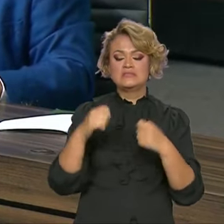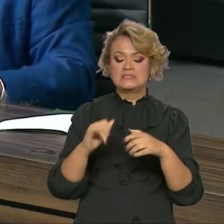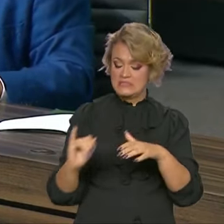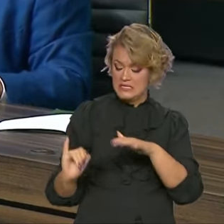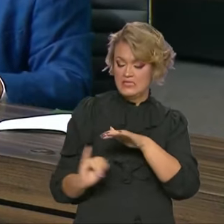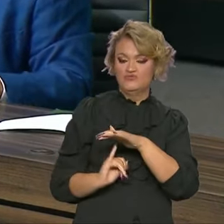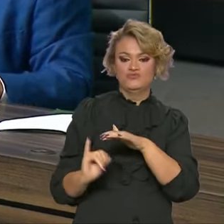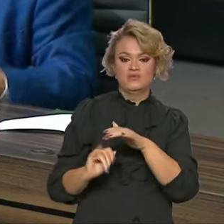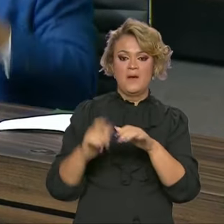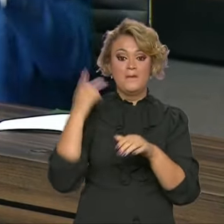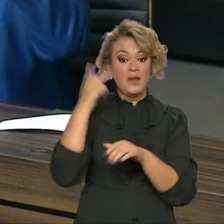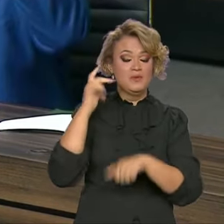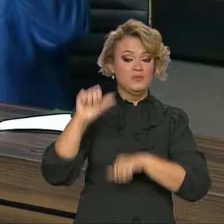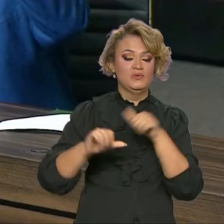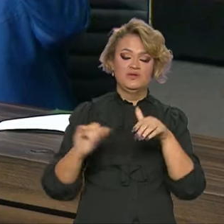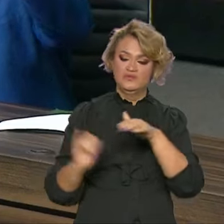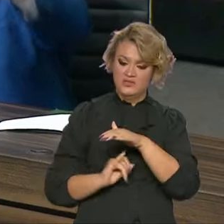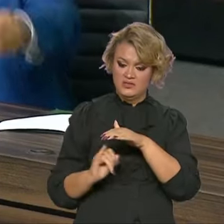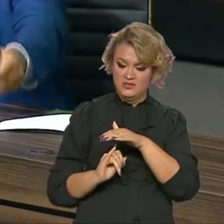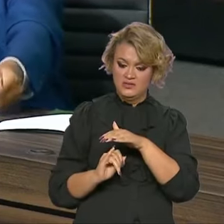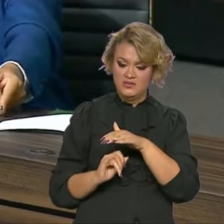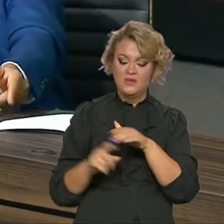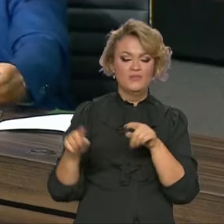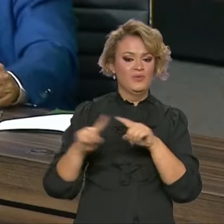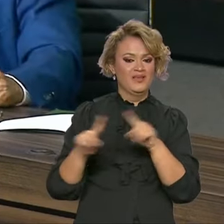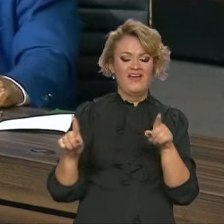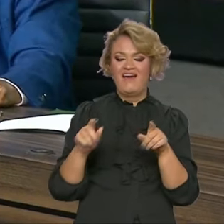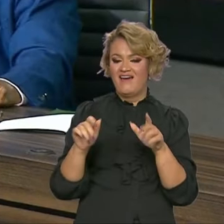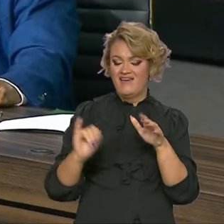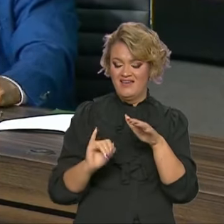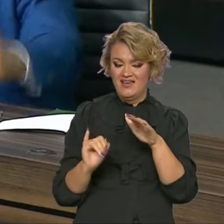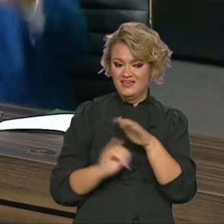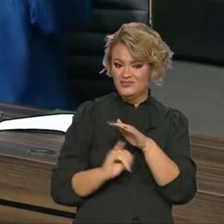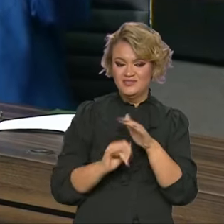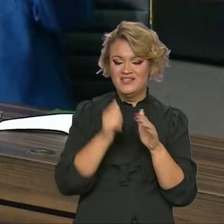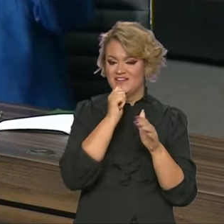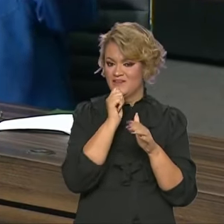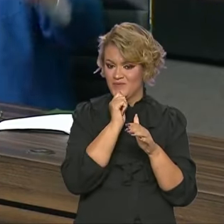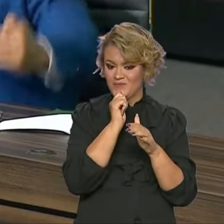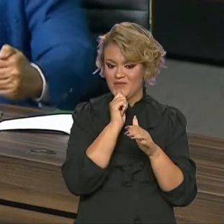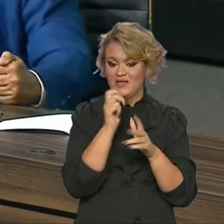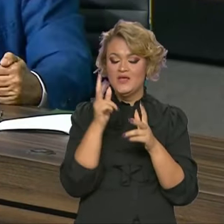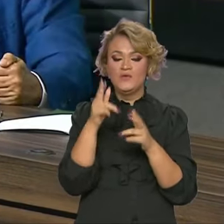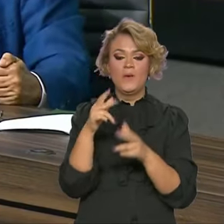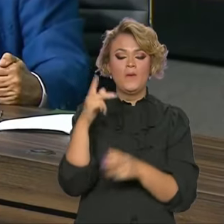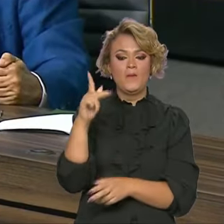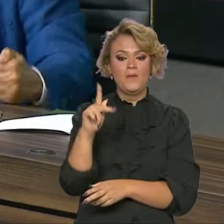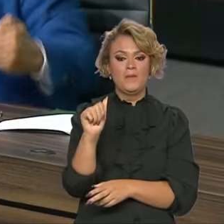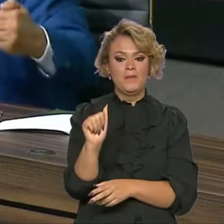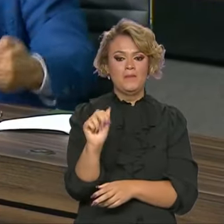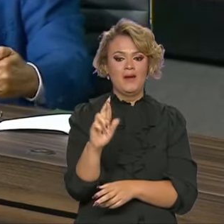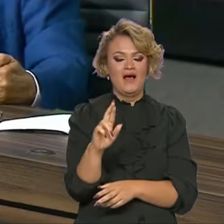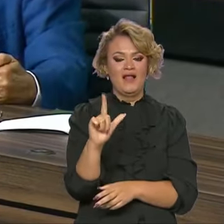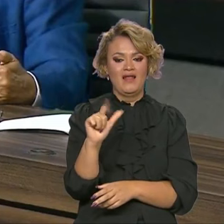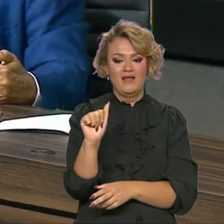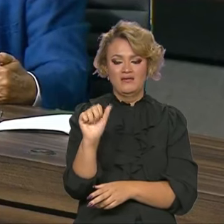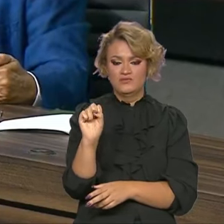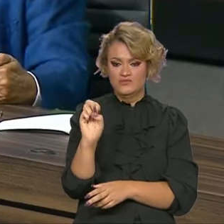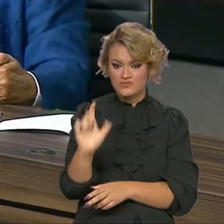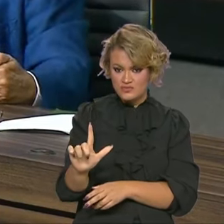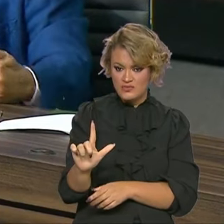institucionalização do Parlamento, uma vez que ele não é institucionalizado como é o Parlasul. O